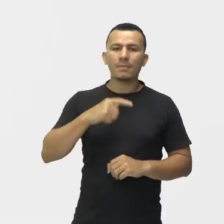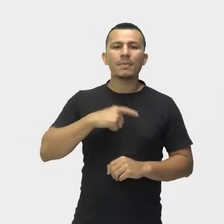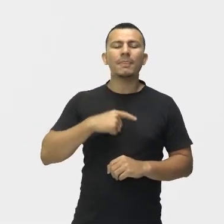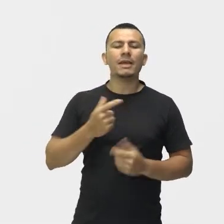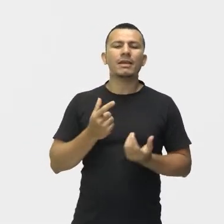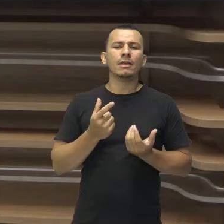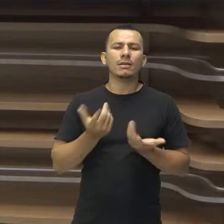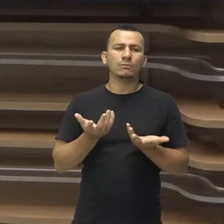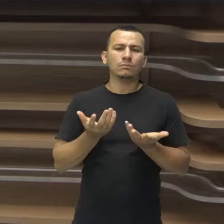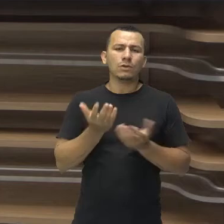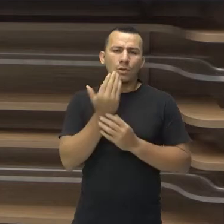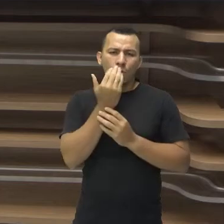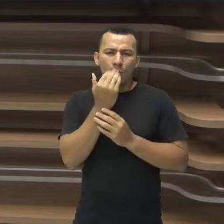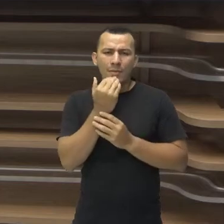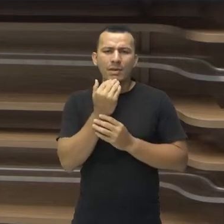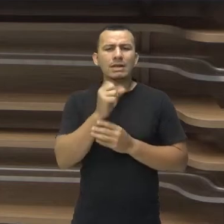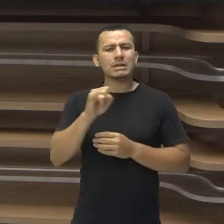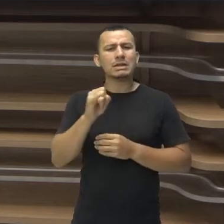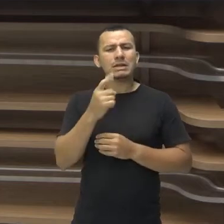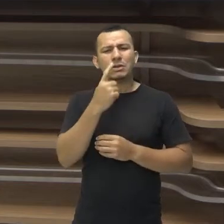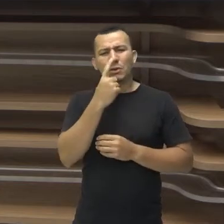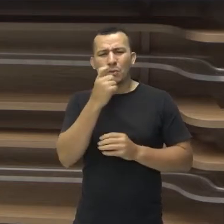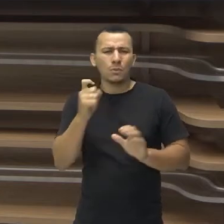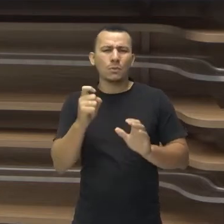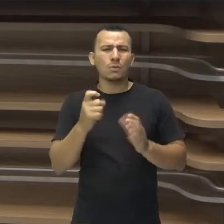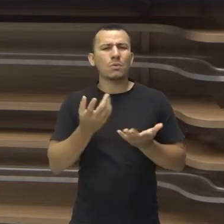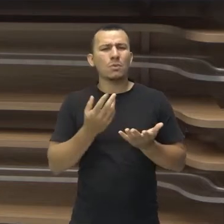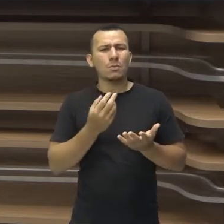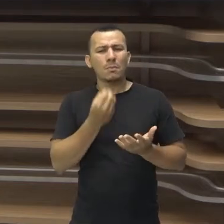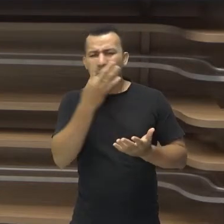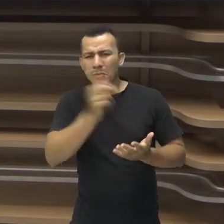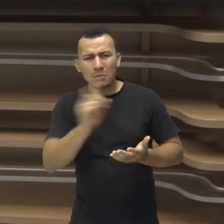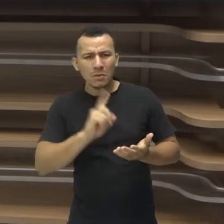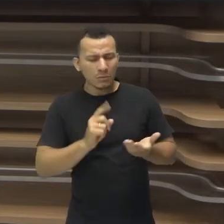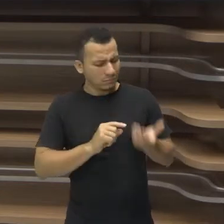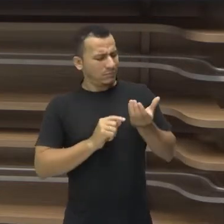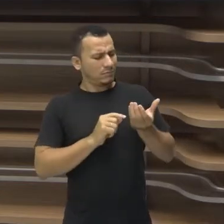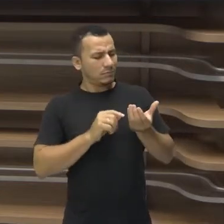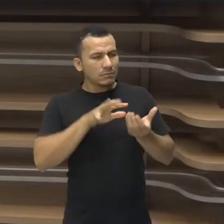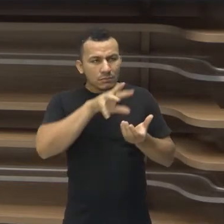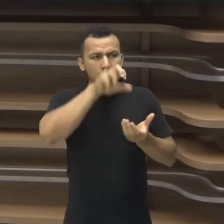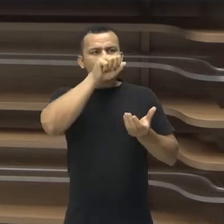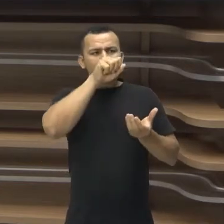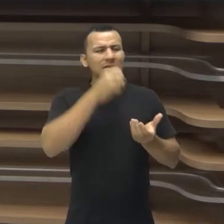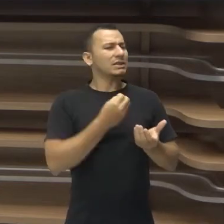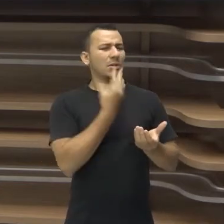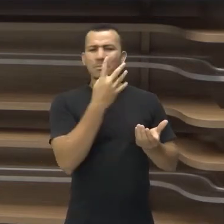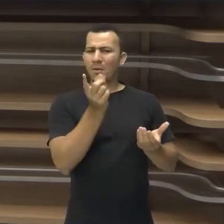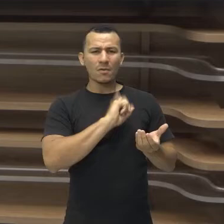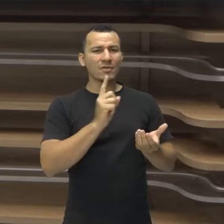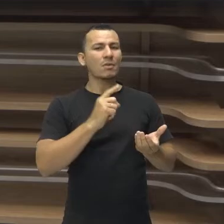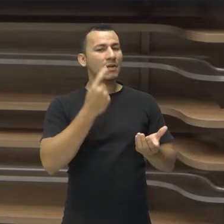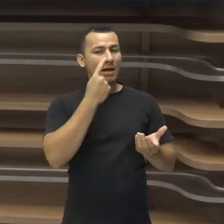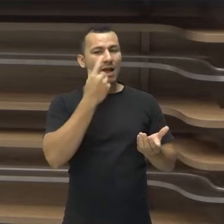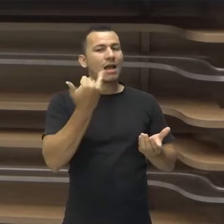que está estragado, você vai perceber aquele alimento antes de comer, você percebe por causa do cheiro. Já é um sinal de alerta. Esse